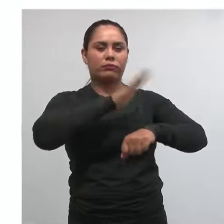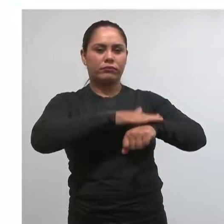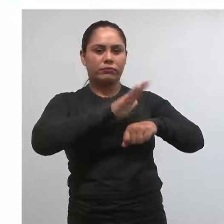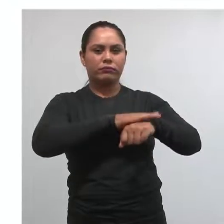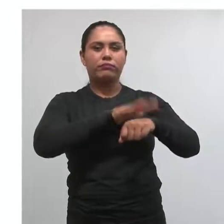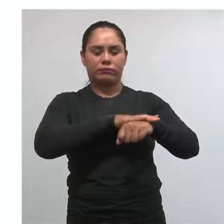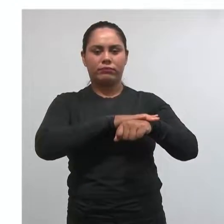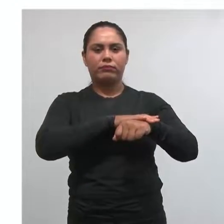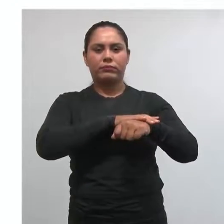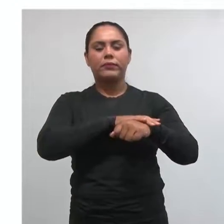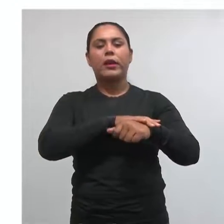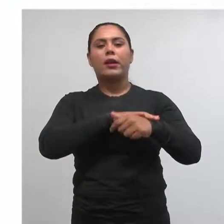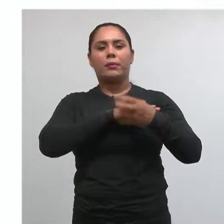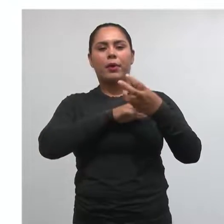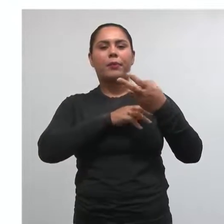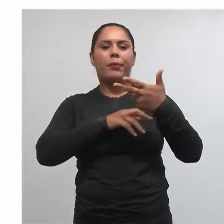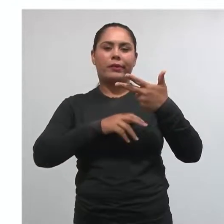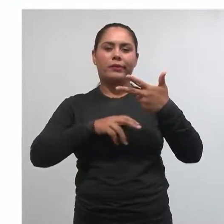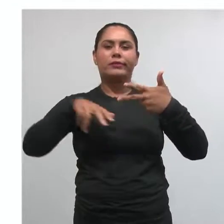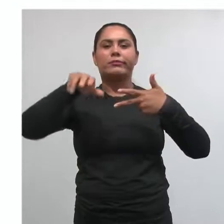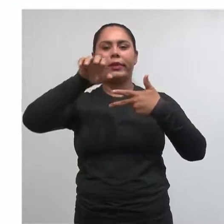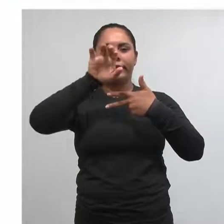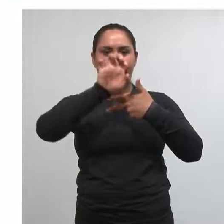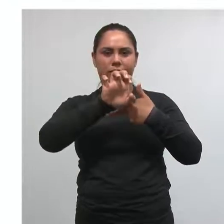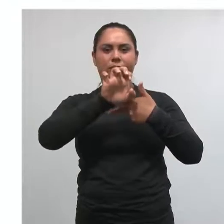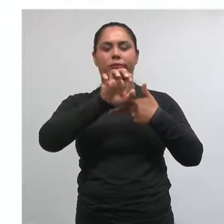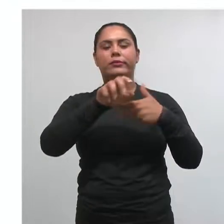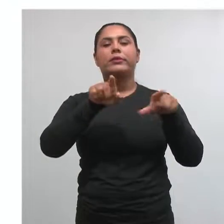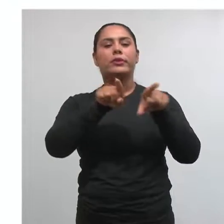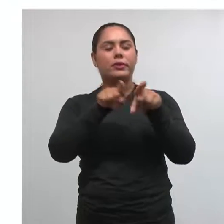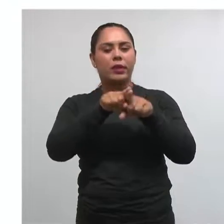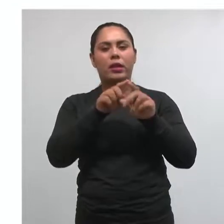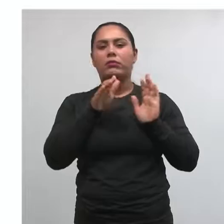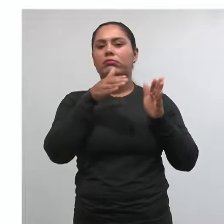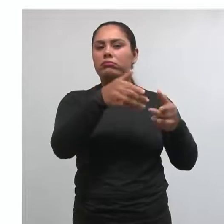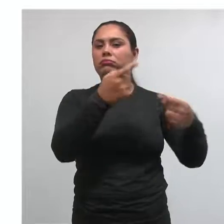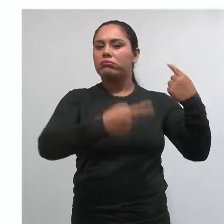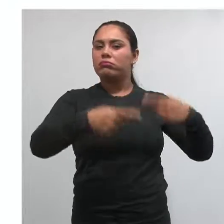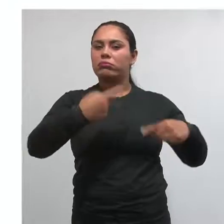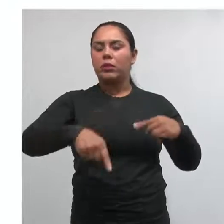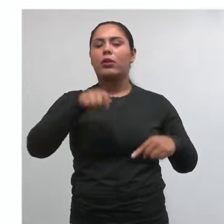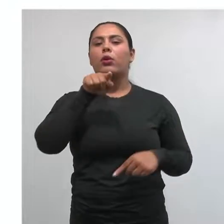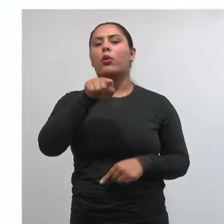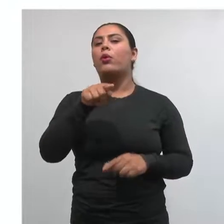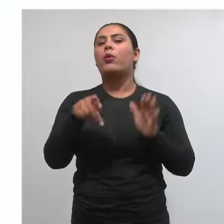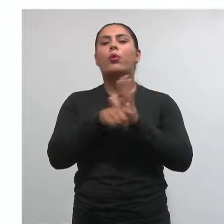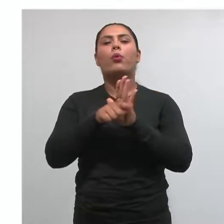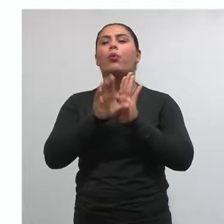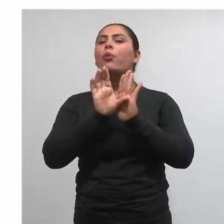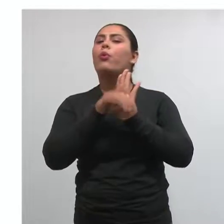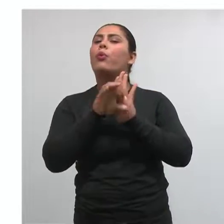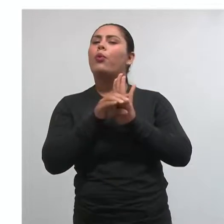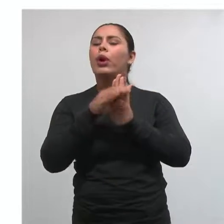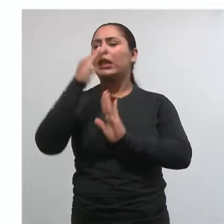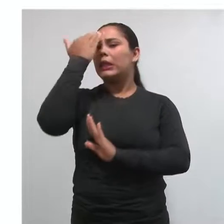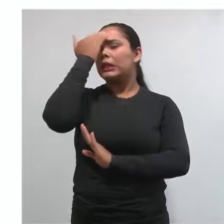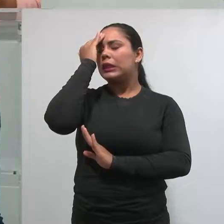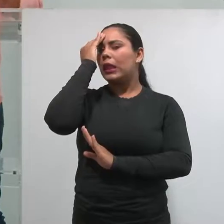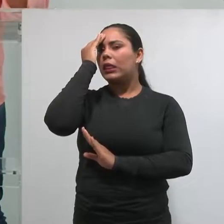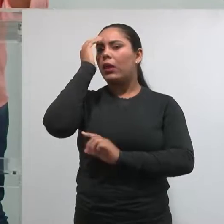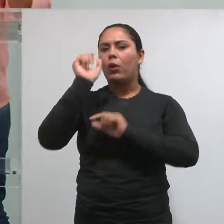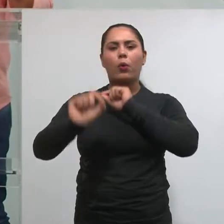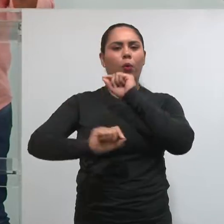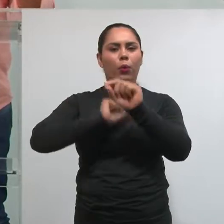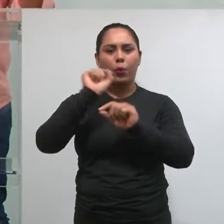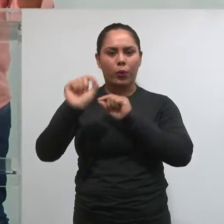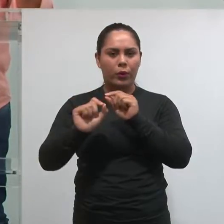executivo de políticas definidas na esfera da política. O que é esse conceito, esse entendimento, né?